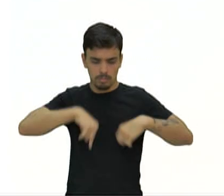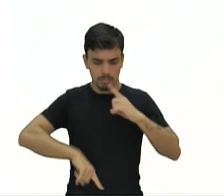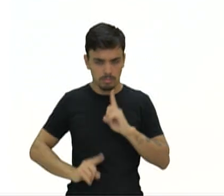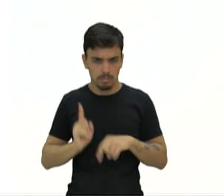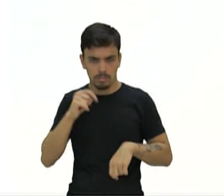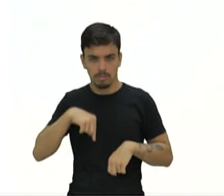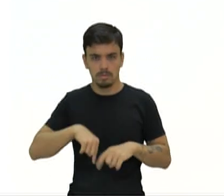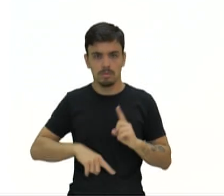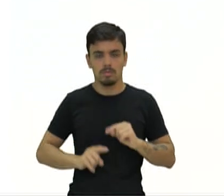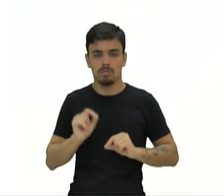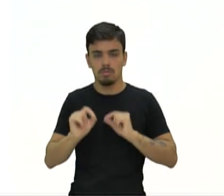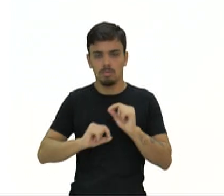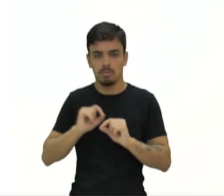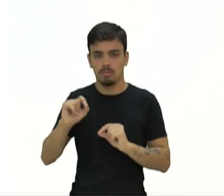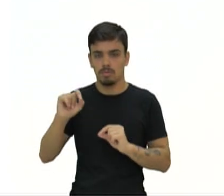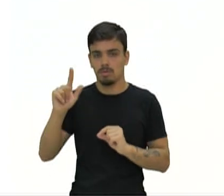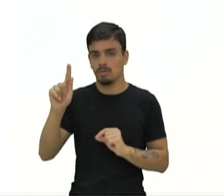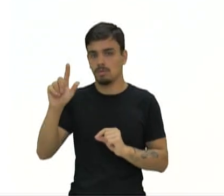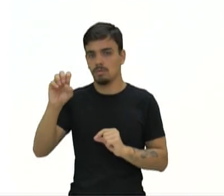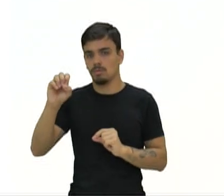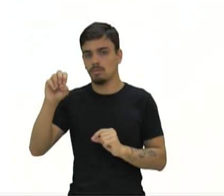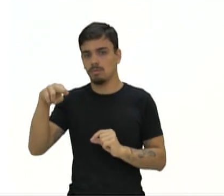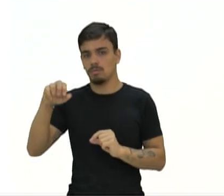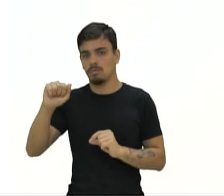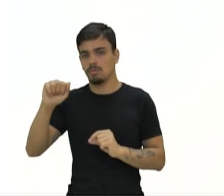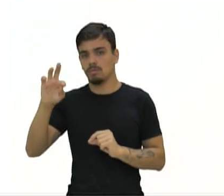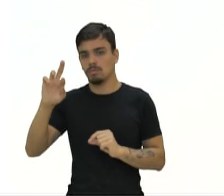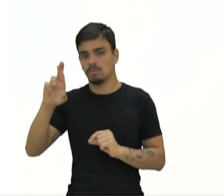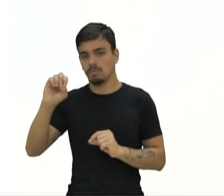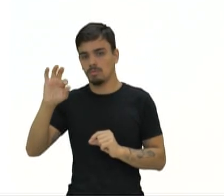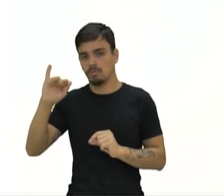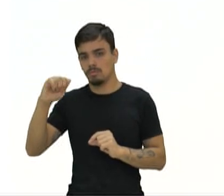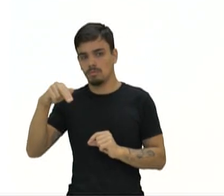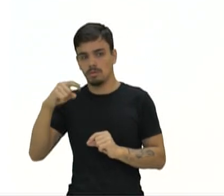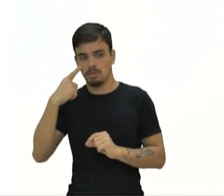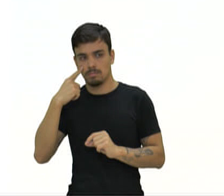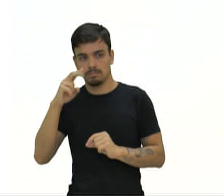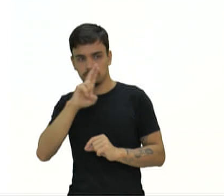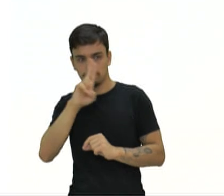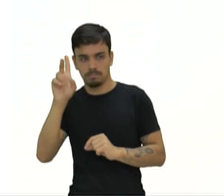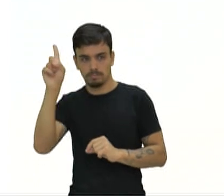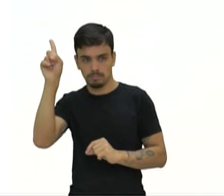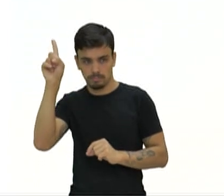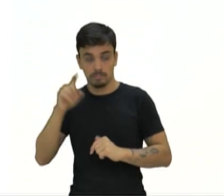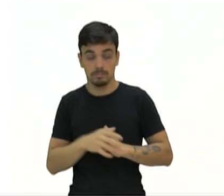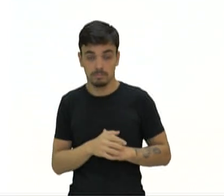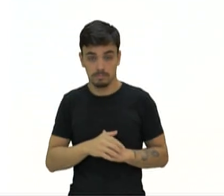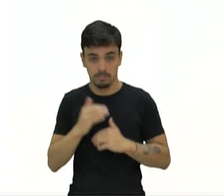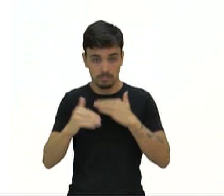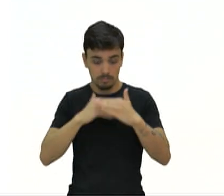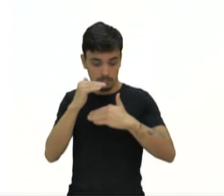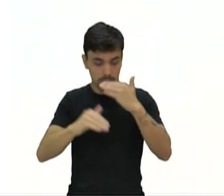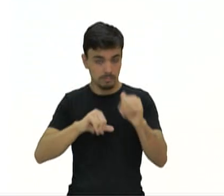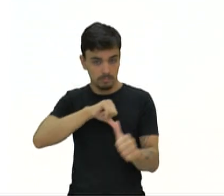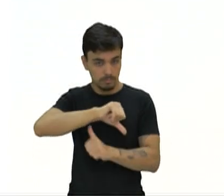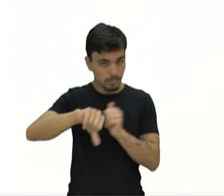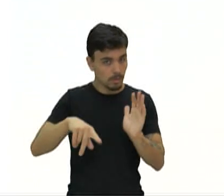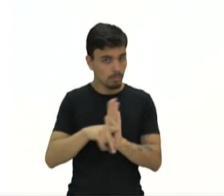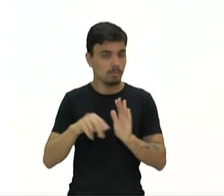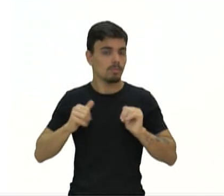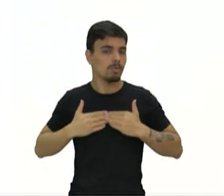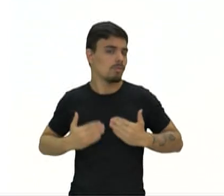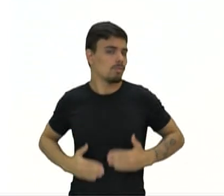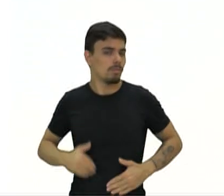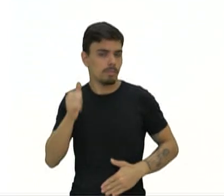chamado hormônio gonadotrofina coriônica humana, desencadeando várias alterações no corpo da mulher. De um modo